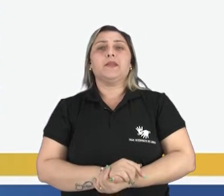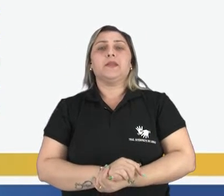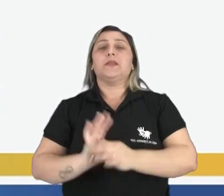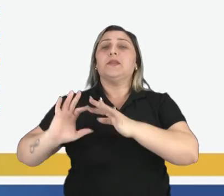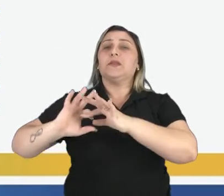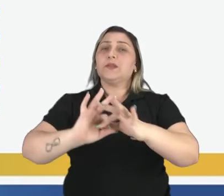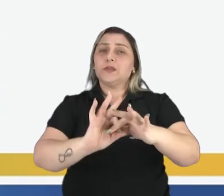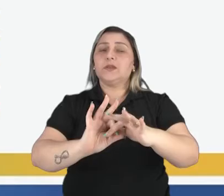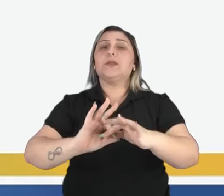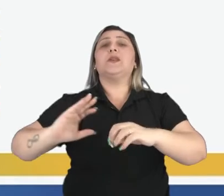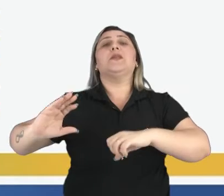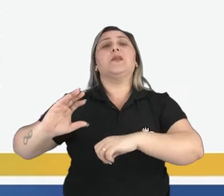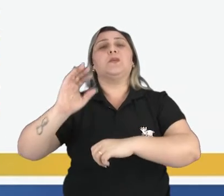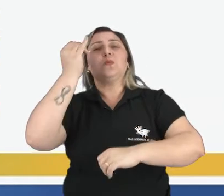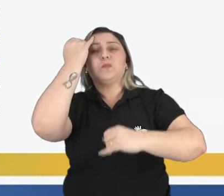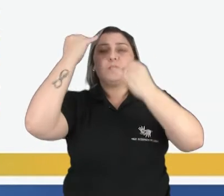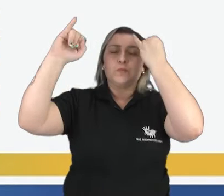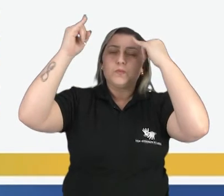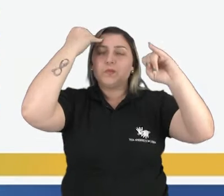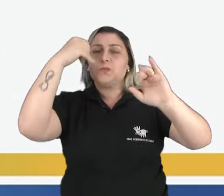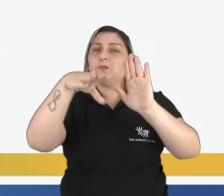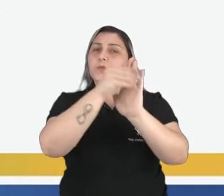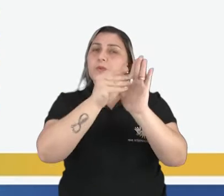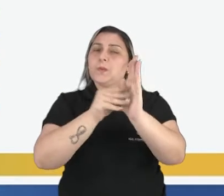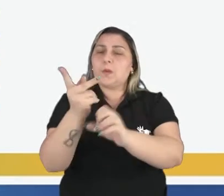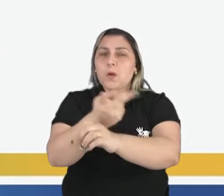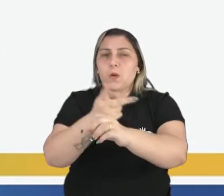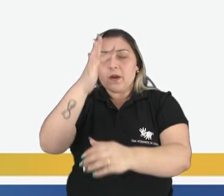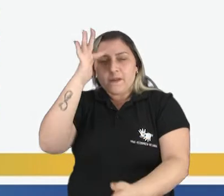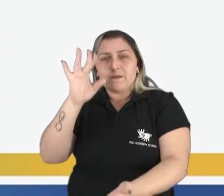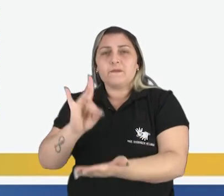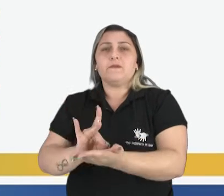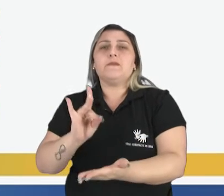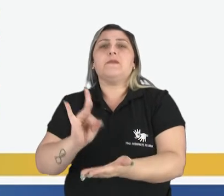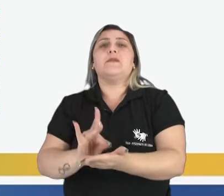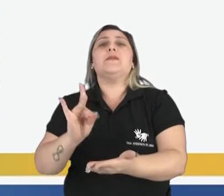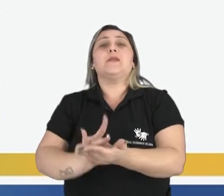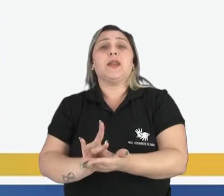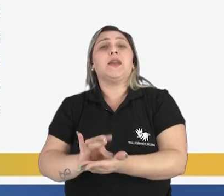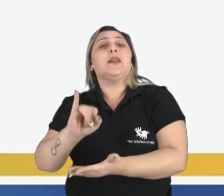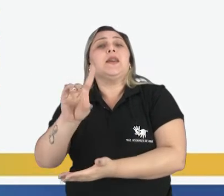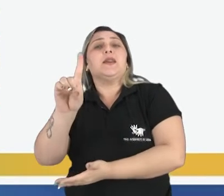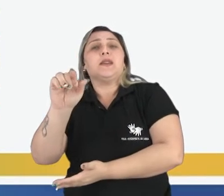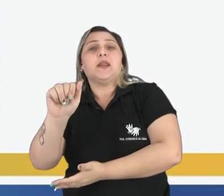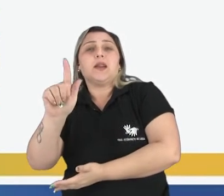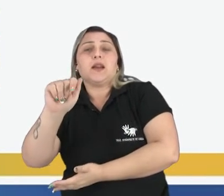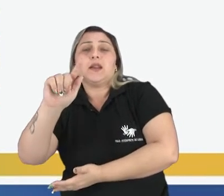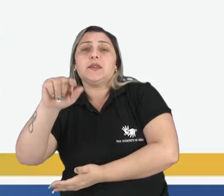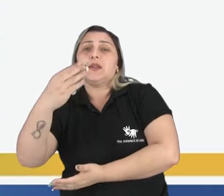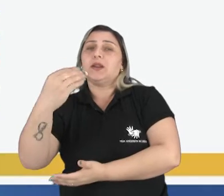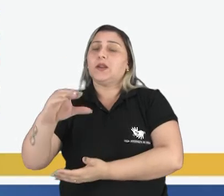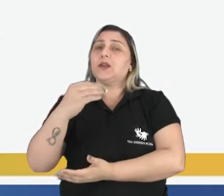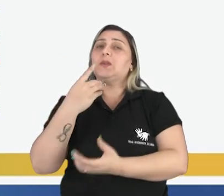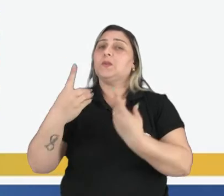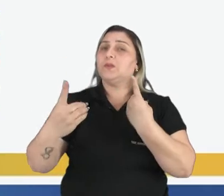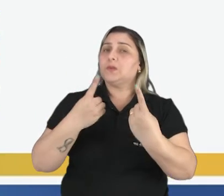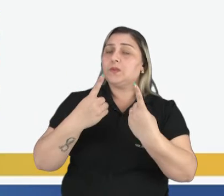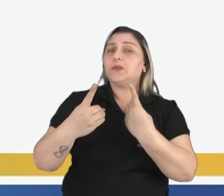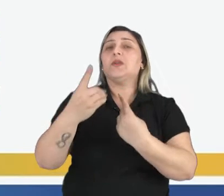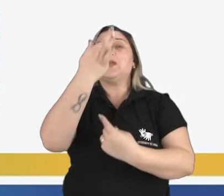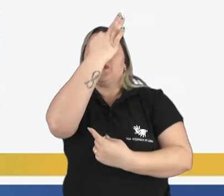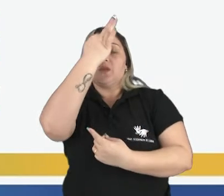está ligado à construção de ideia, de conceito, busca a verdade do mundo por meio da indagação e do debate e